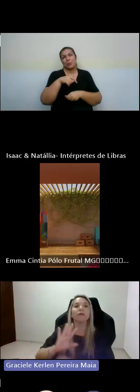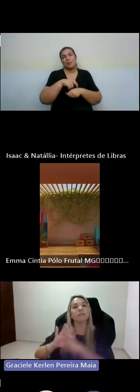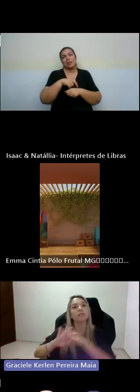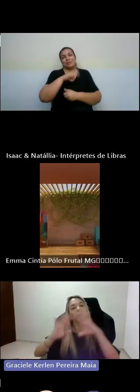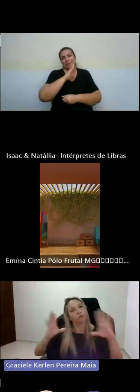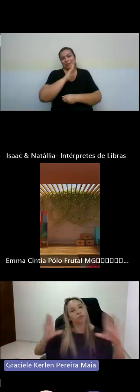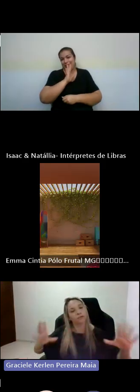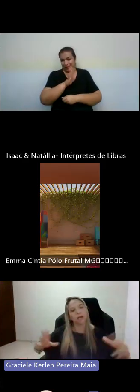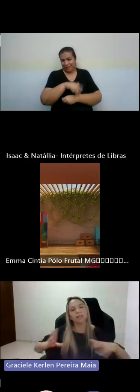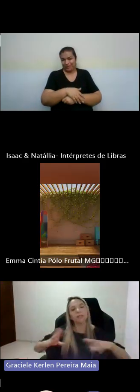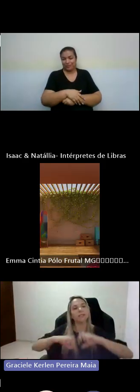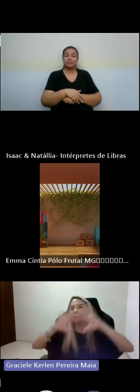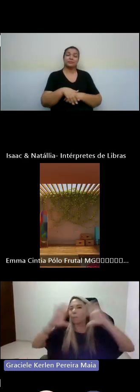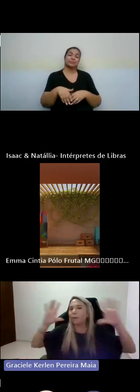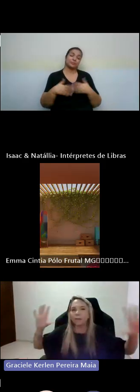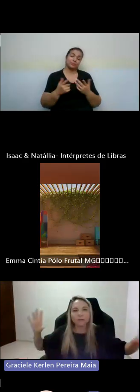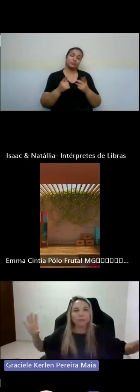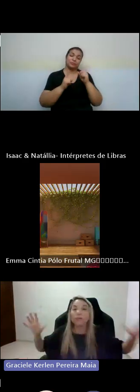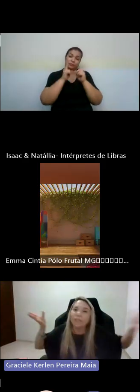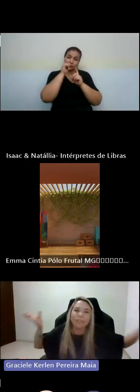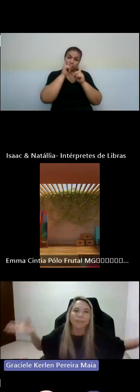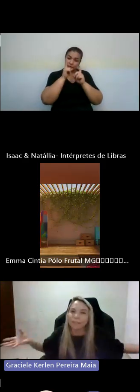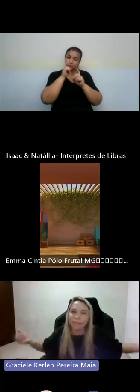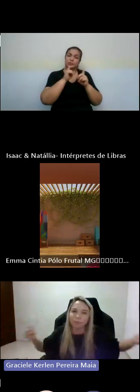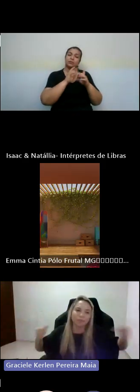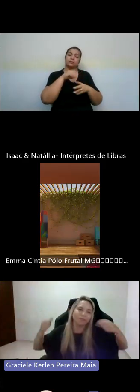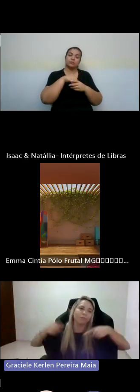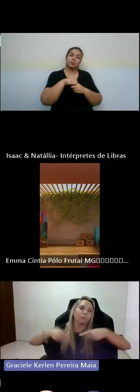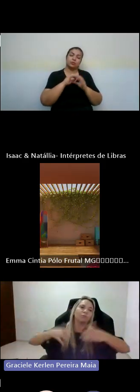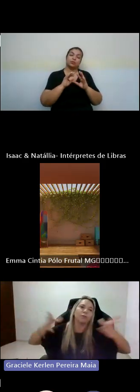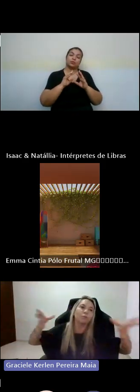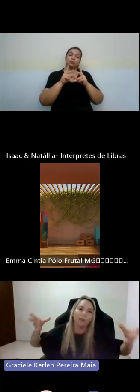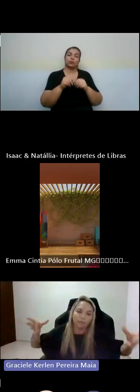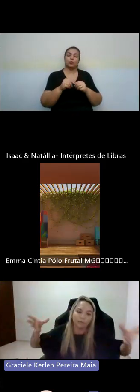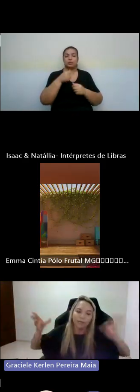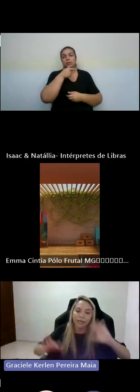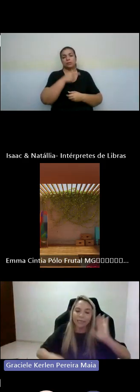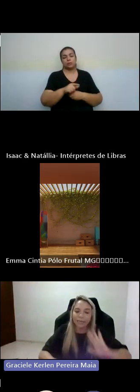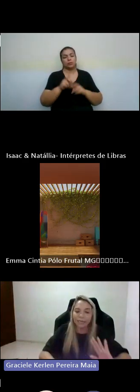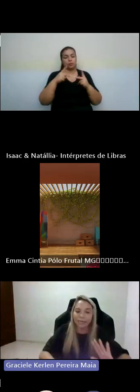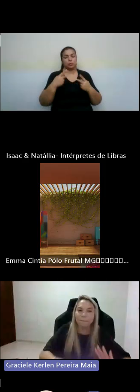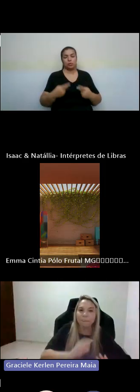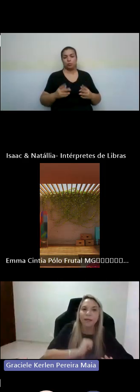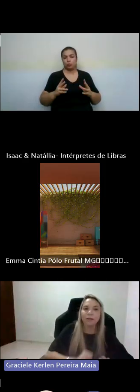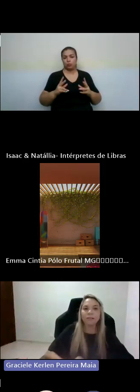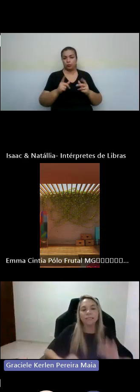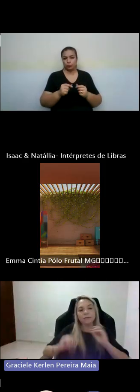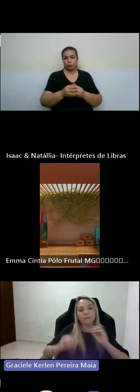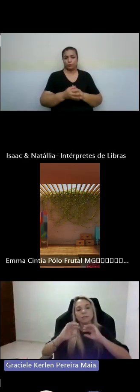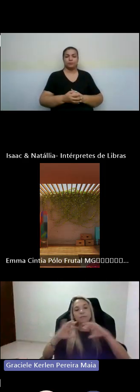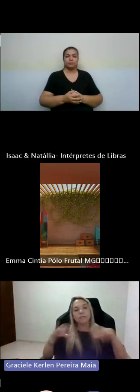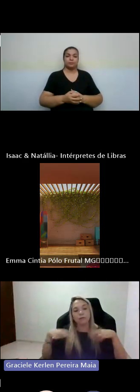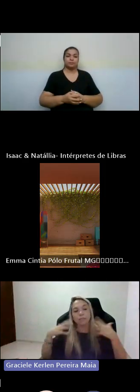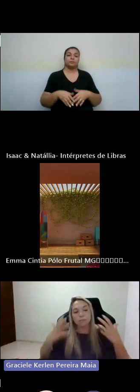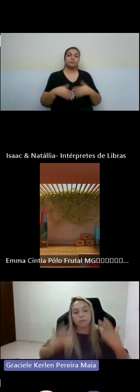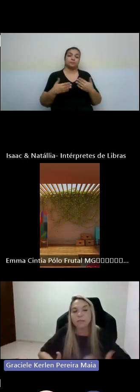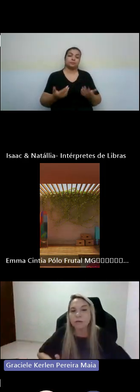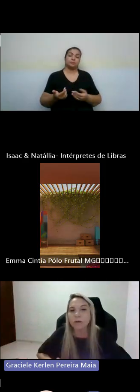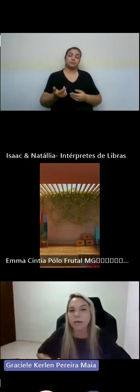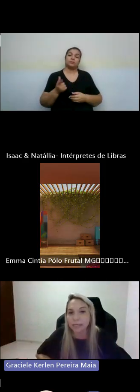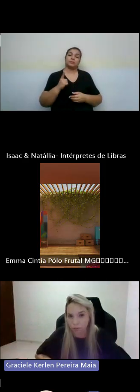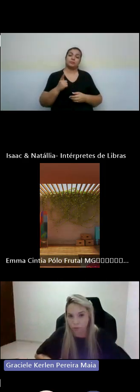Enfim, então as expressões sociais, elas estão presentes em todas as línguas, em todo o ser humano. E aí, nós temos a divisão, nós